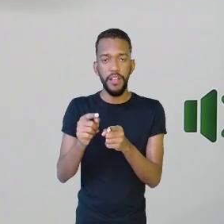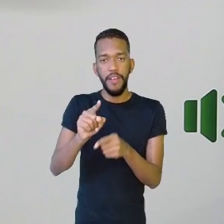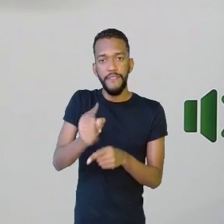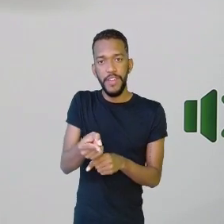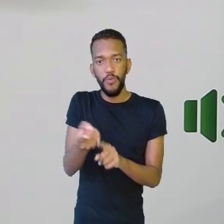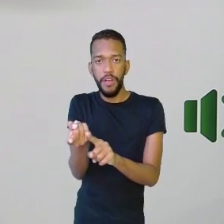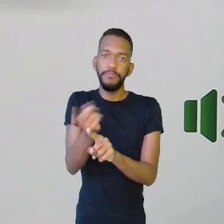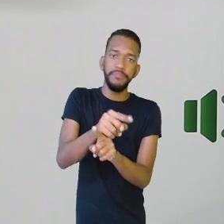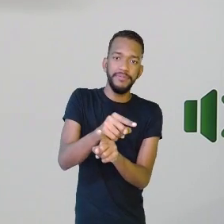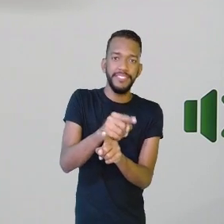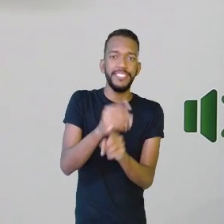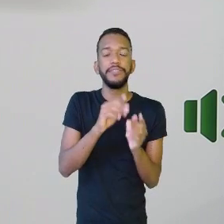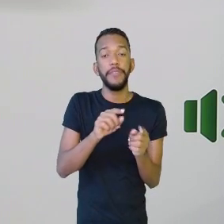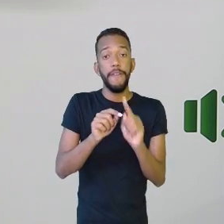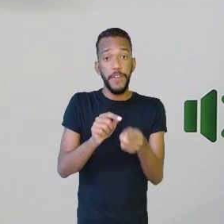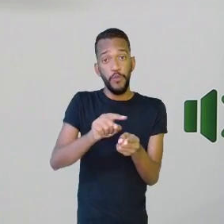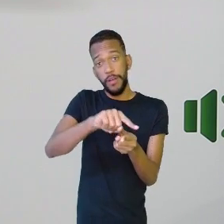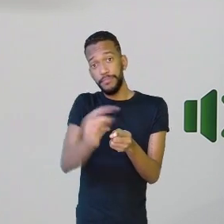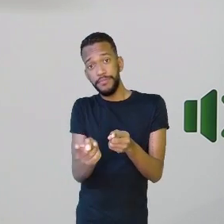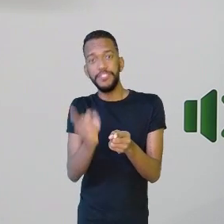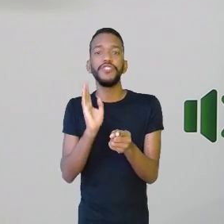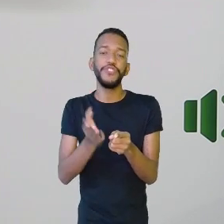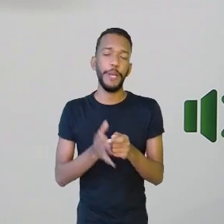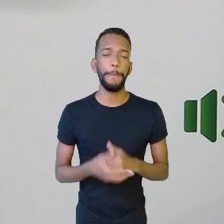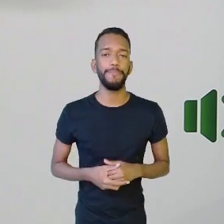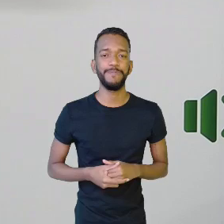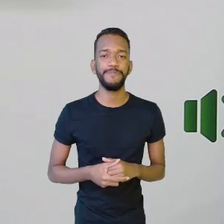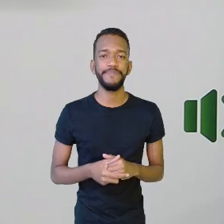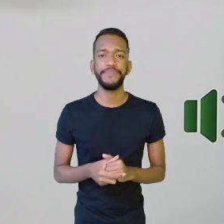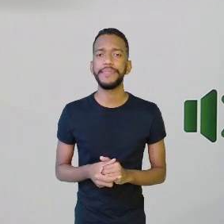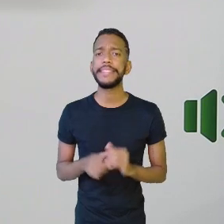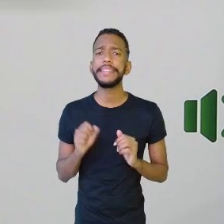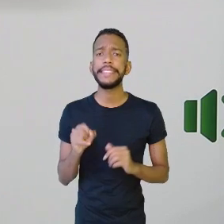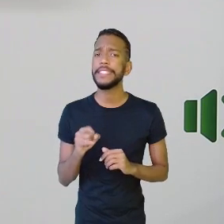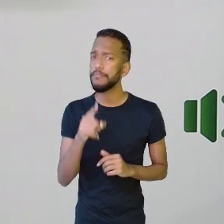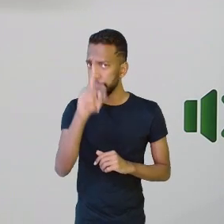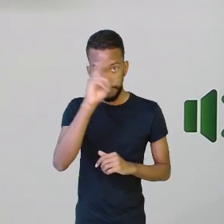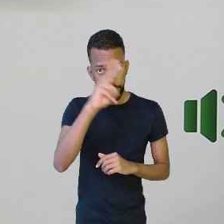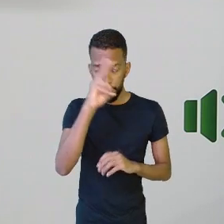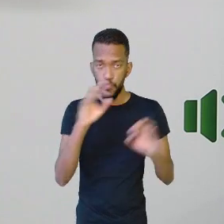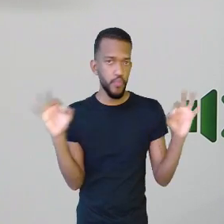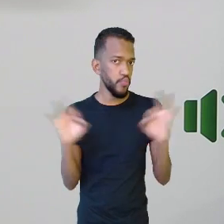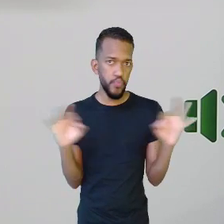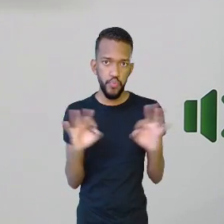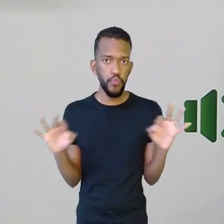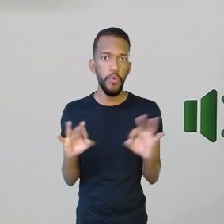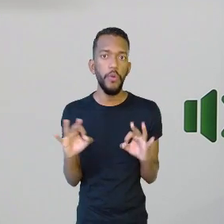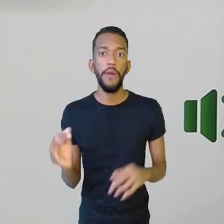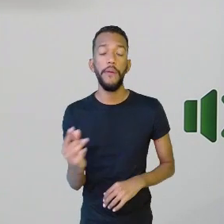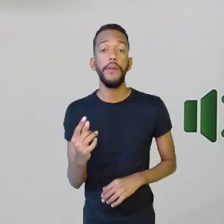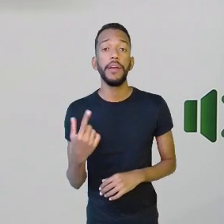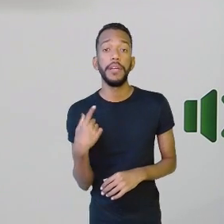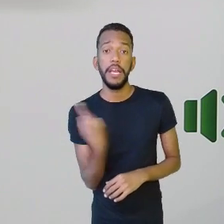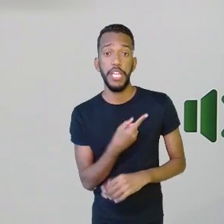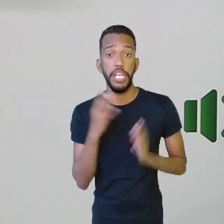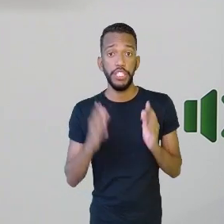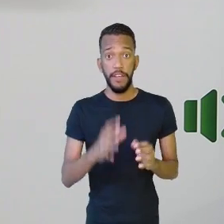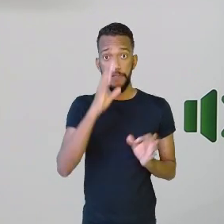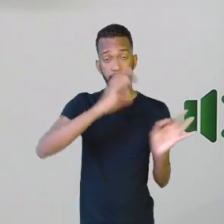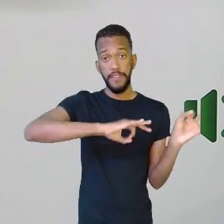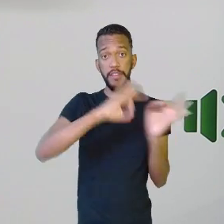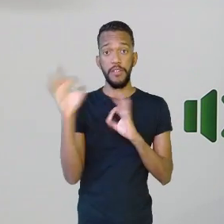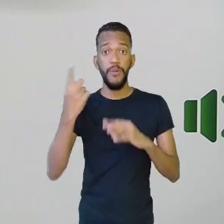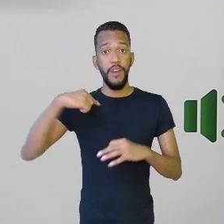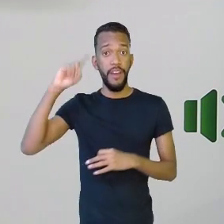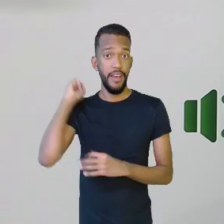é antes da vírgula. Lembram isso? Se não lembra, vou colocar uma atividade que nós vimos na aula passada.